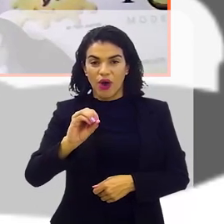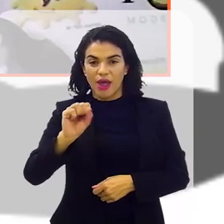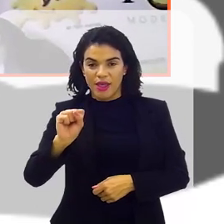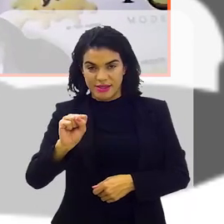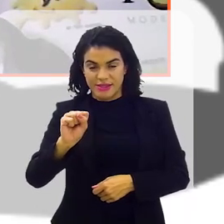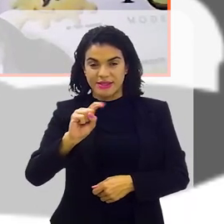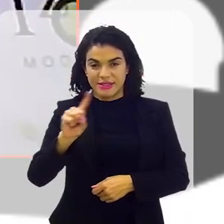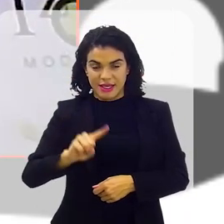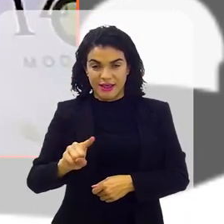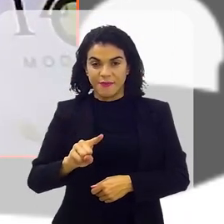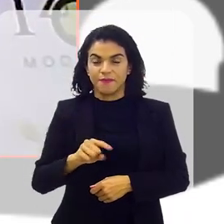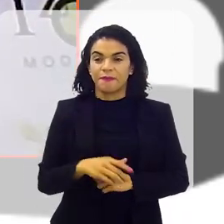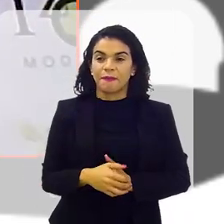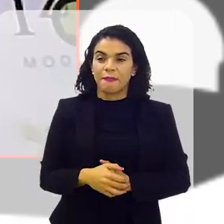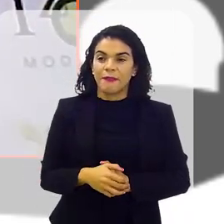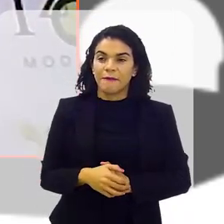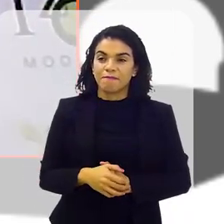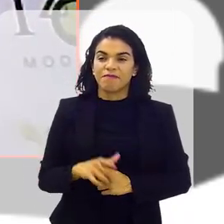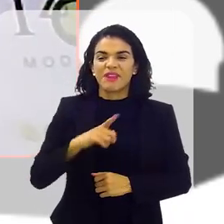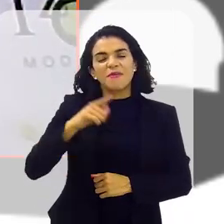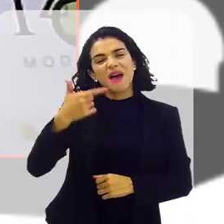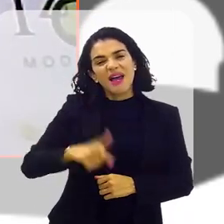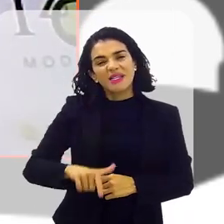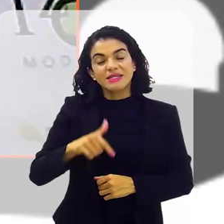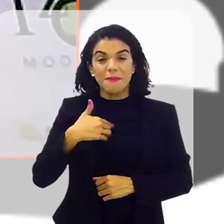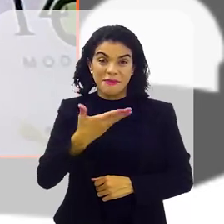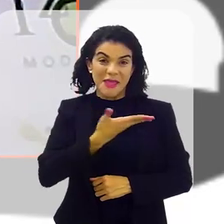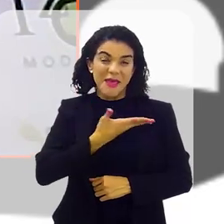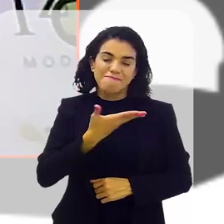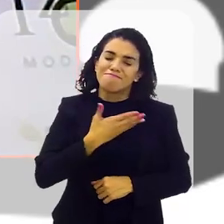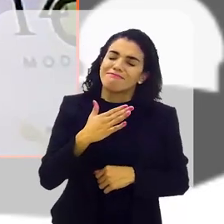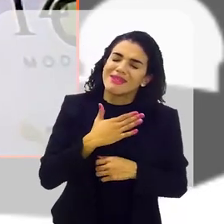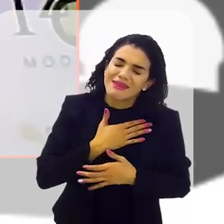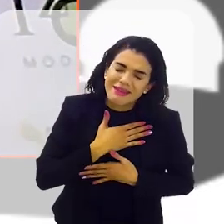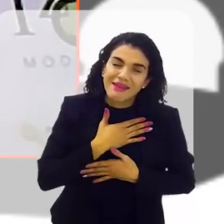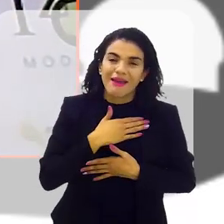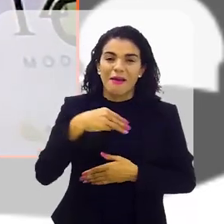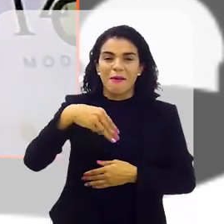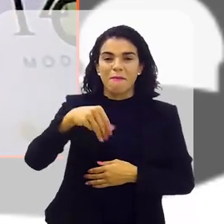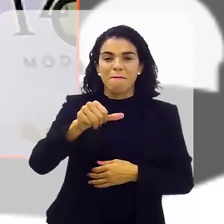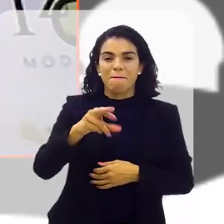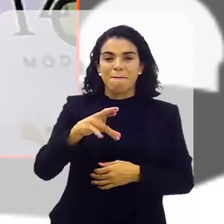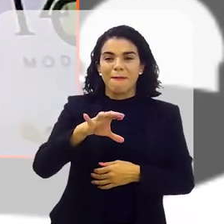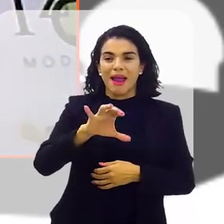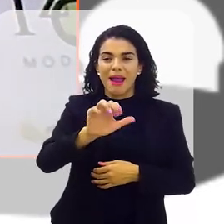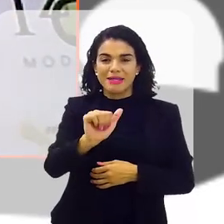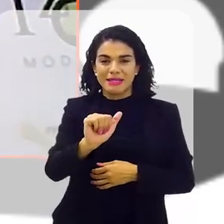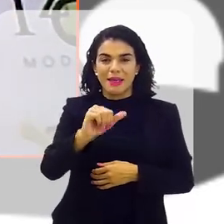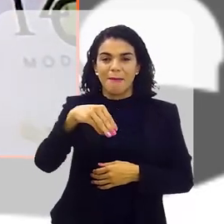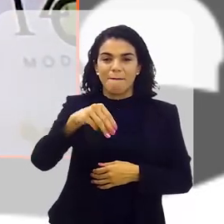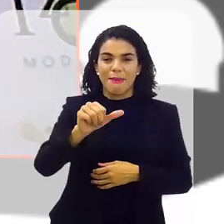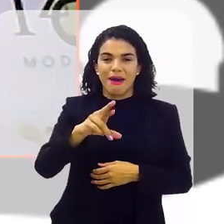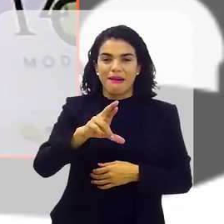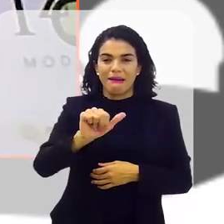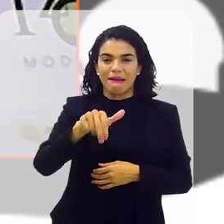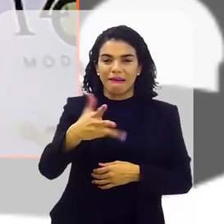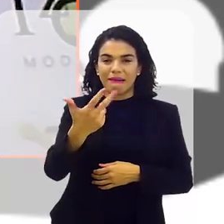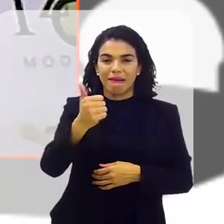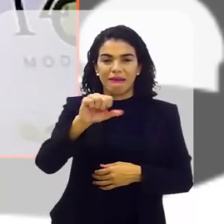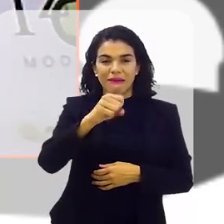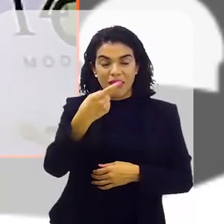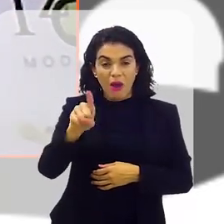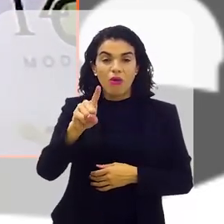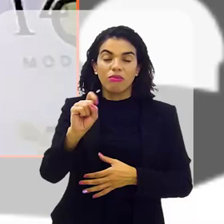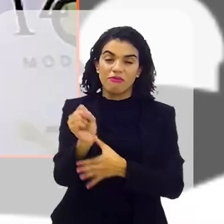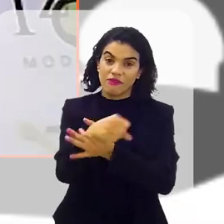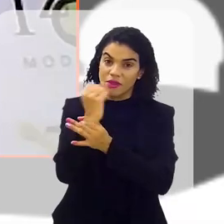no final quem mais deixa eu ver a minha amiga querida Márcia Maranhão fisioterapeuta que ajuda